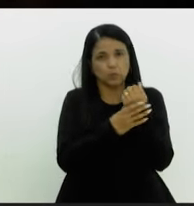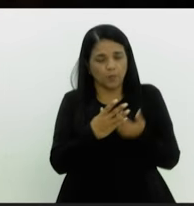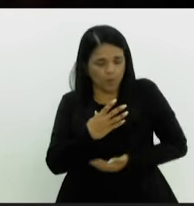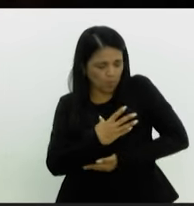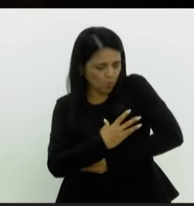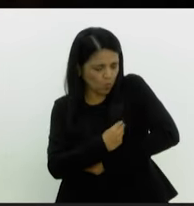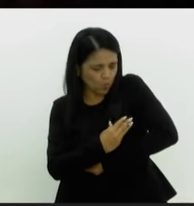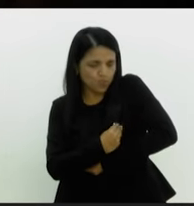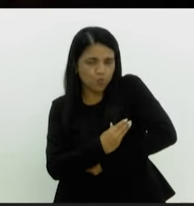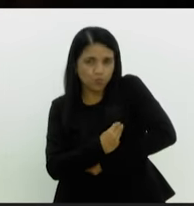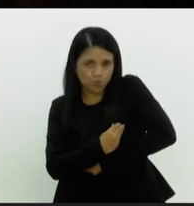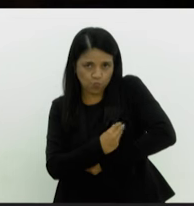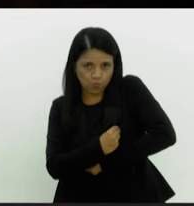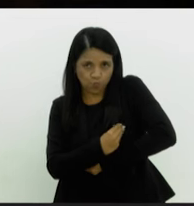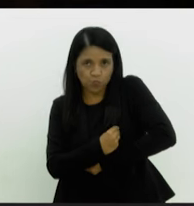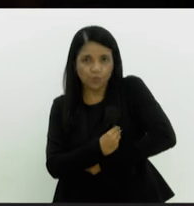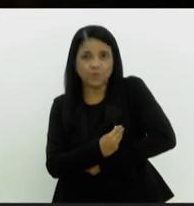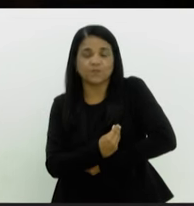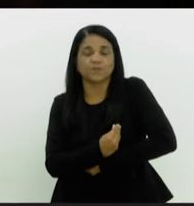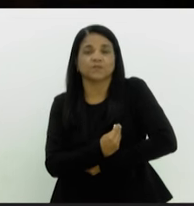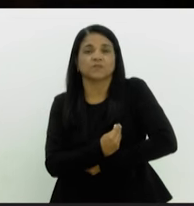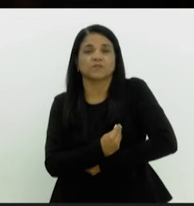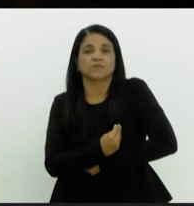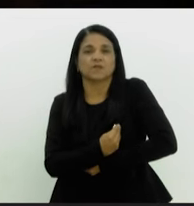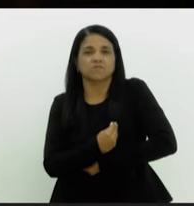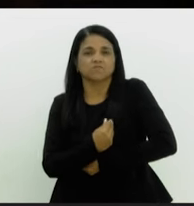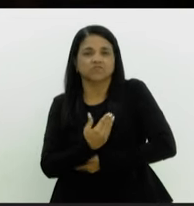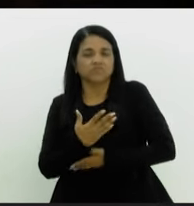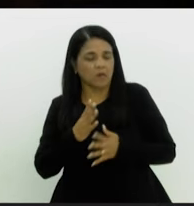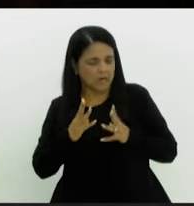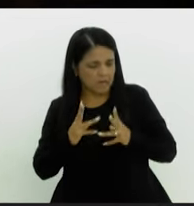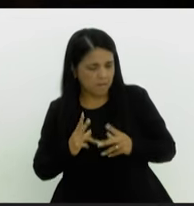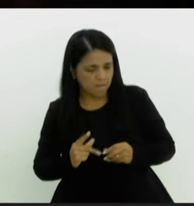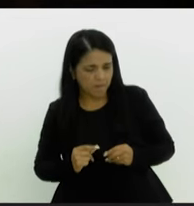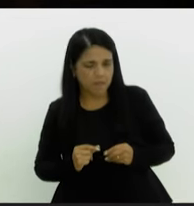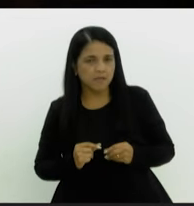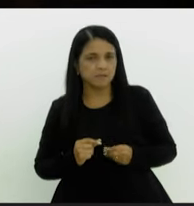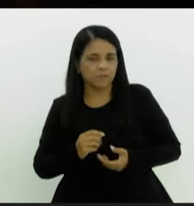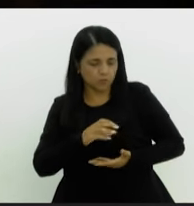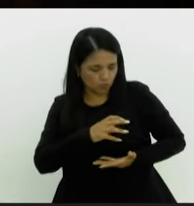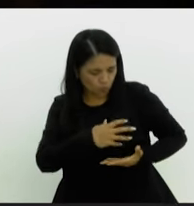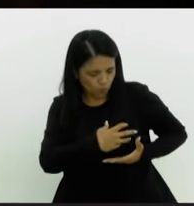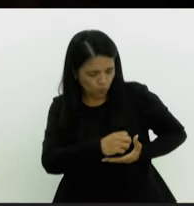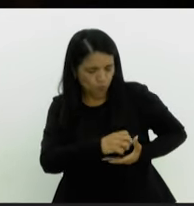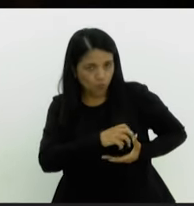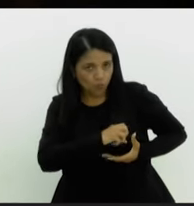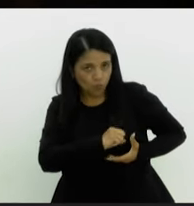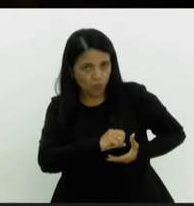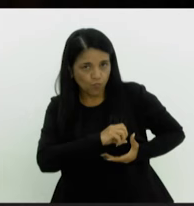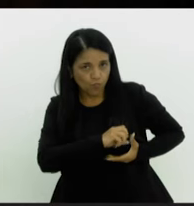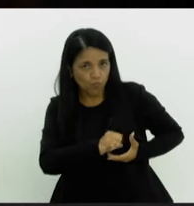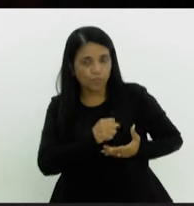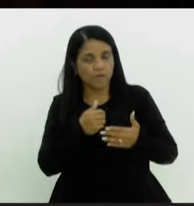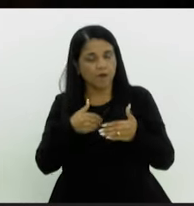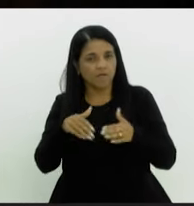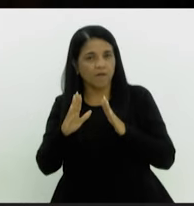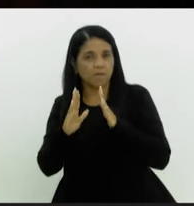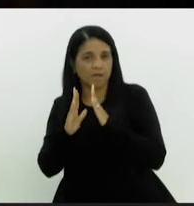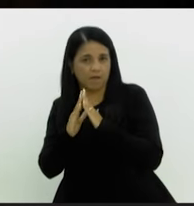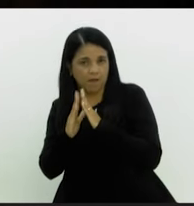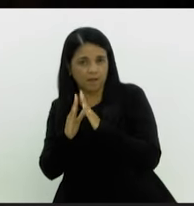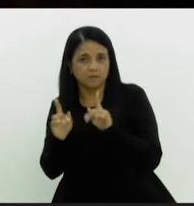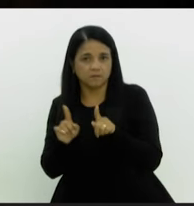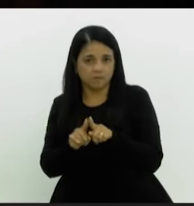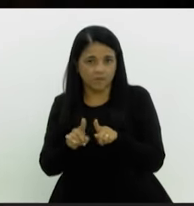e eh com a com a sepsia e adequado para tirar o seu leite para poder levar para casa armazenar